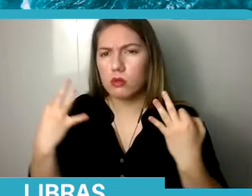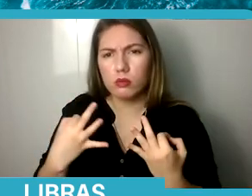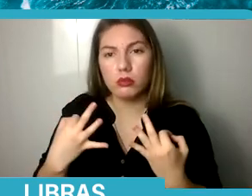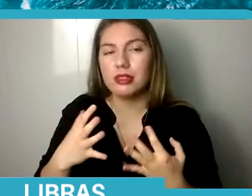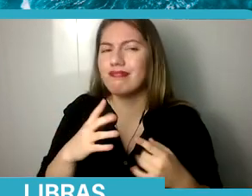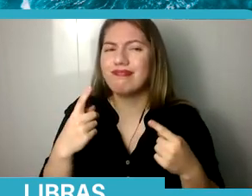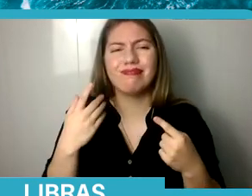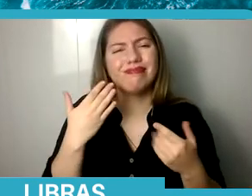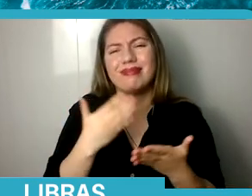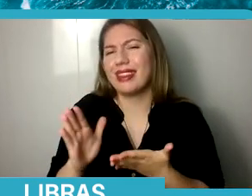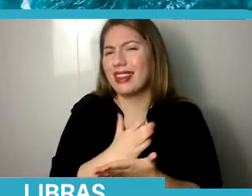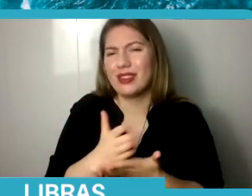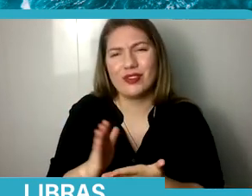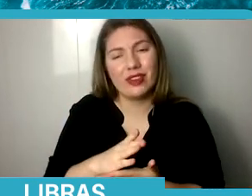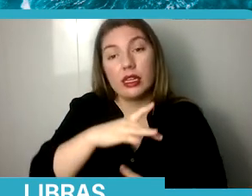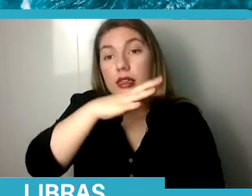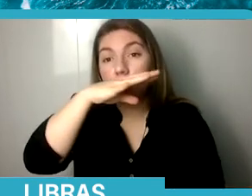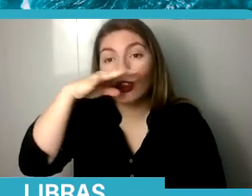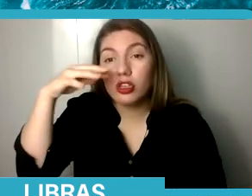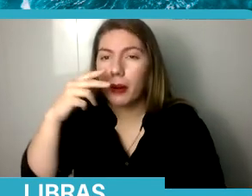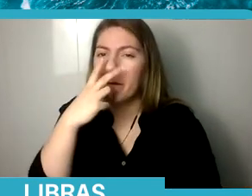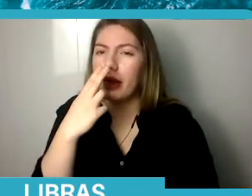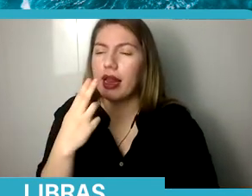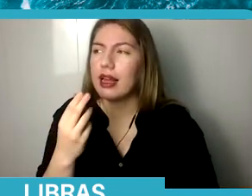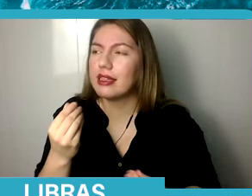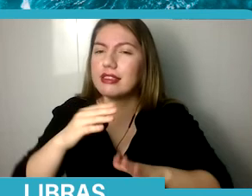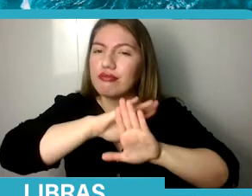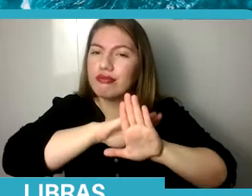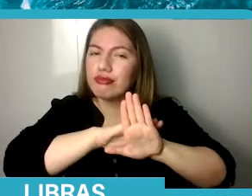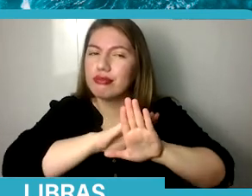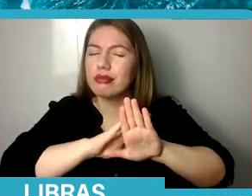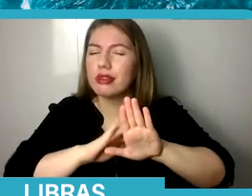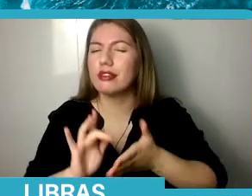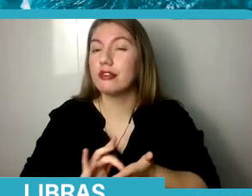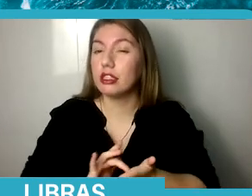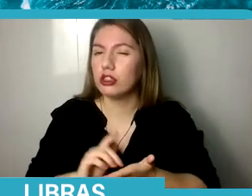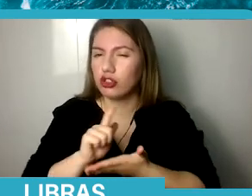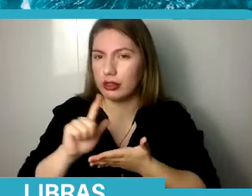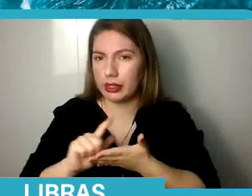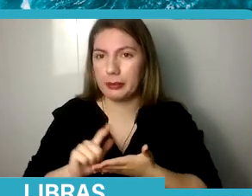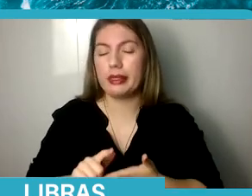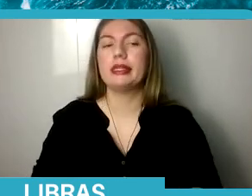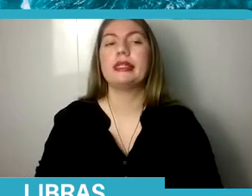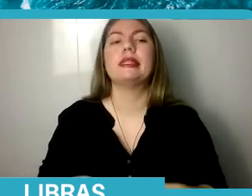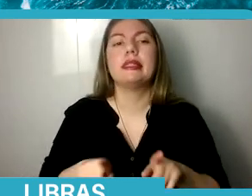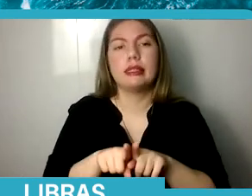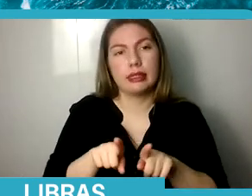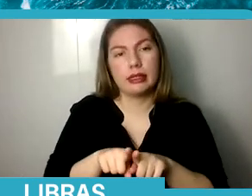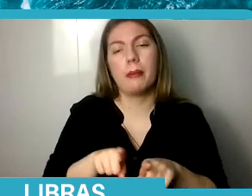o aprender essa é uma forma de você maquiar a limpeza branqueadores ópticos